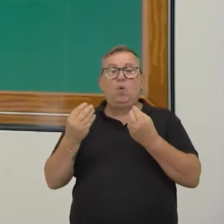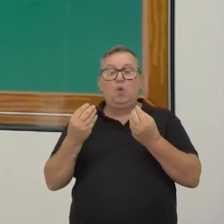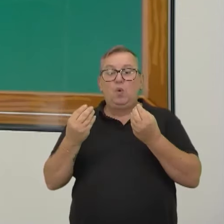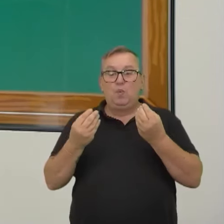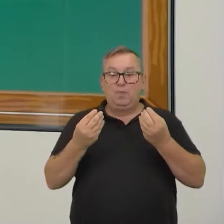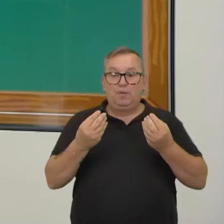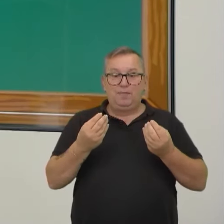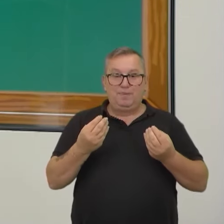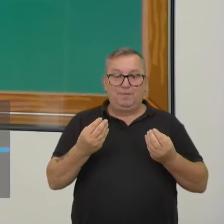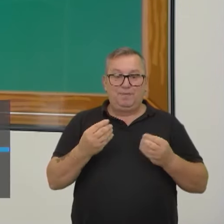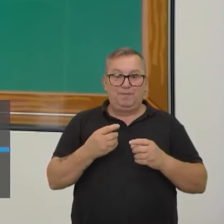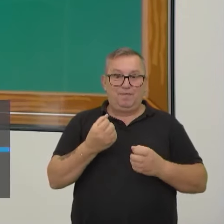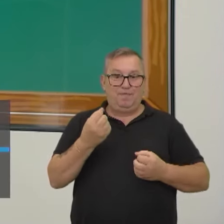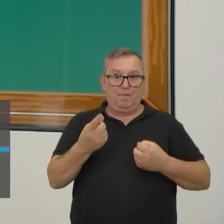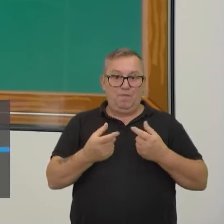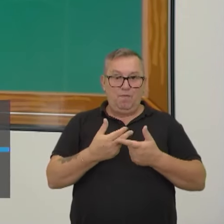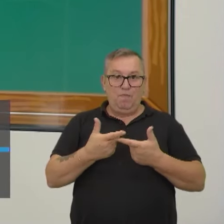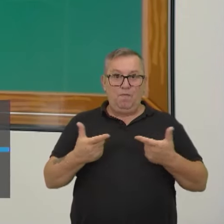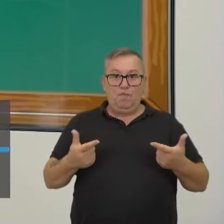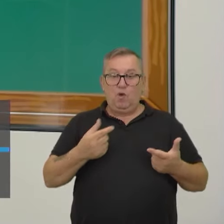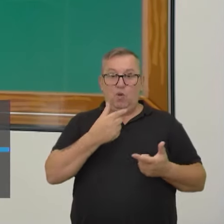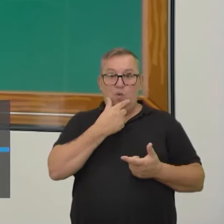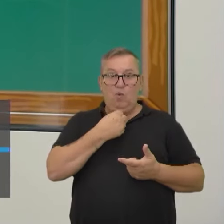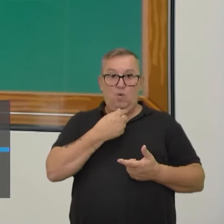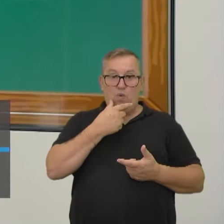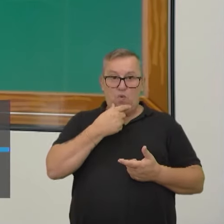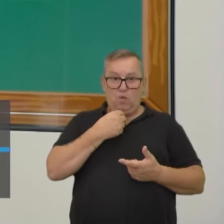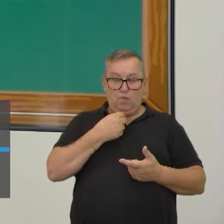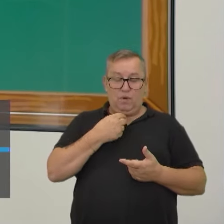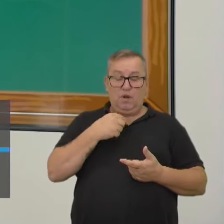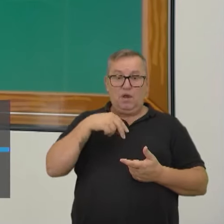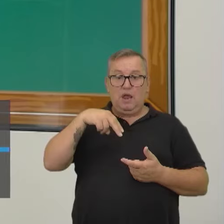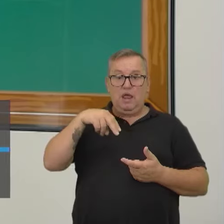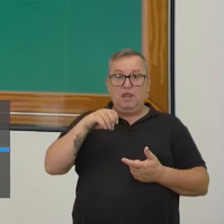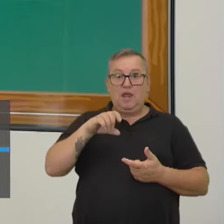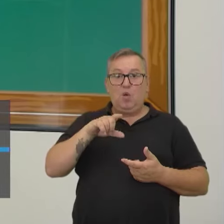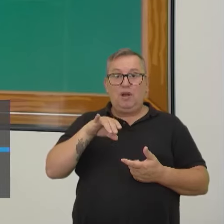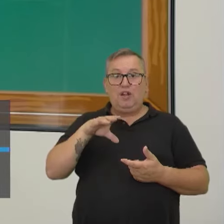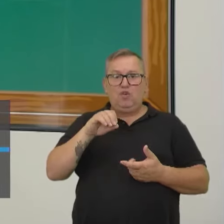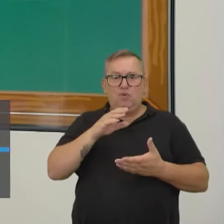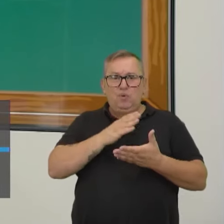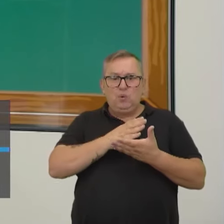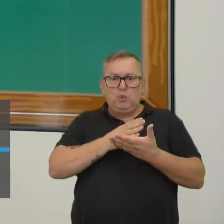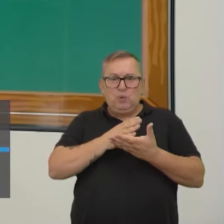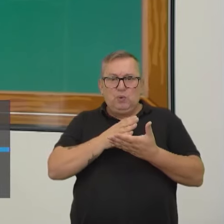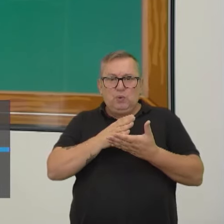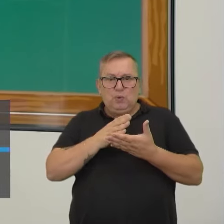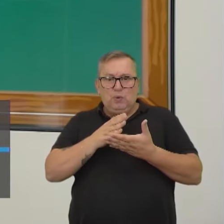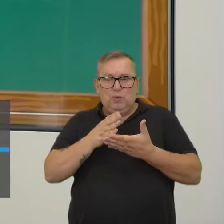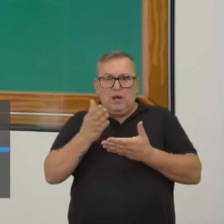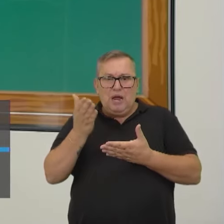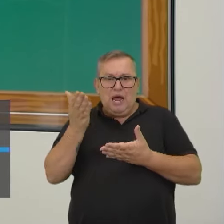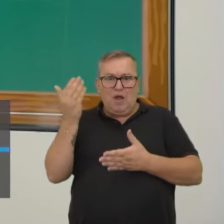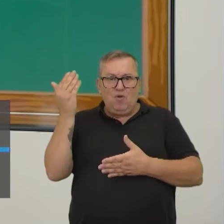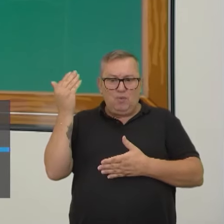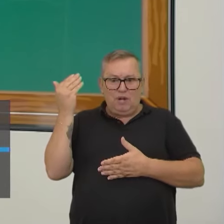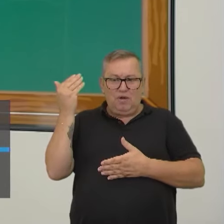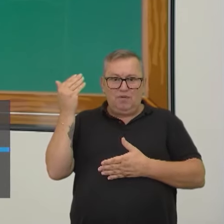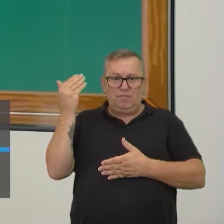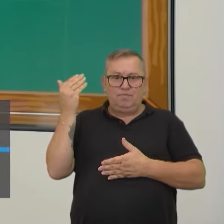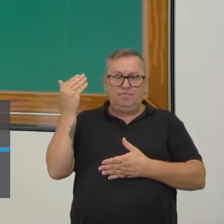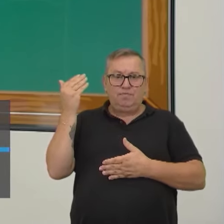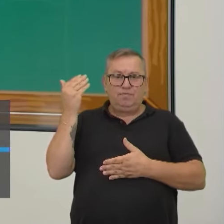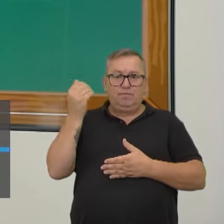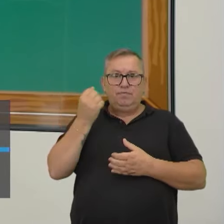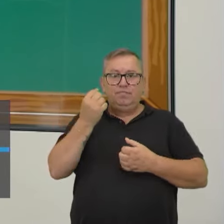algumas coisas que os homens, né, ali entre o Neolítico, finalzinho do Neolítico, começo da Antiguidade,